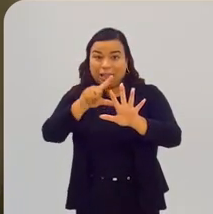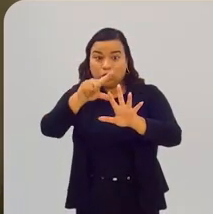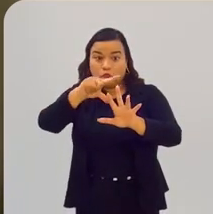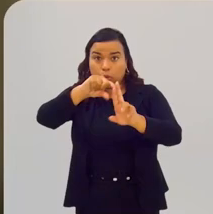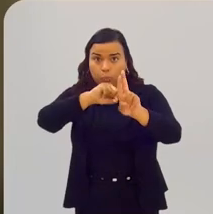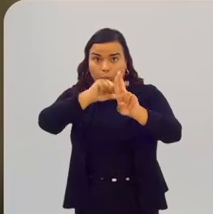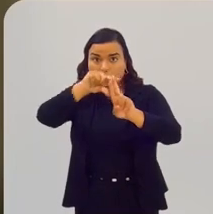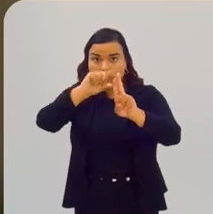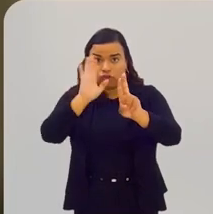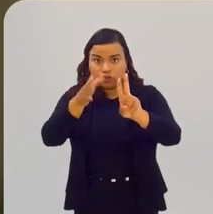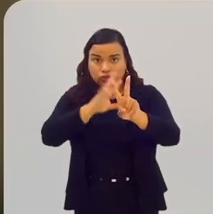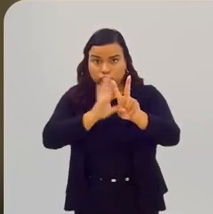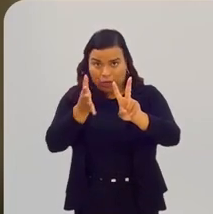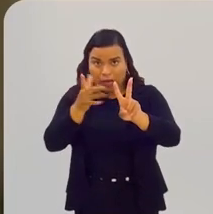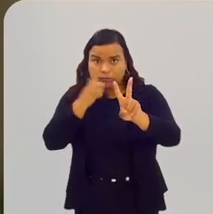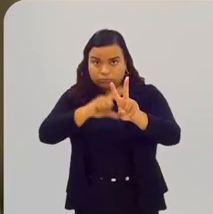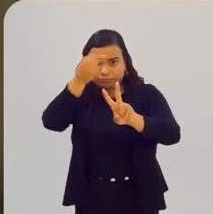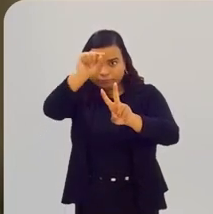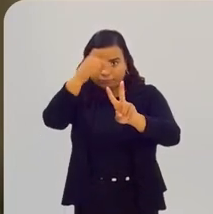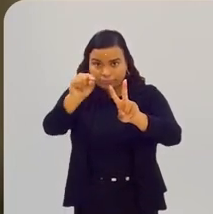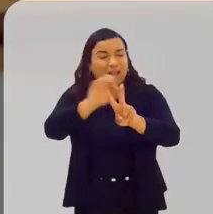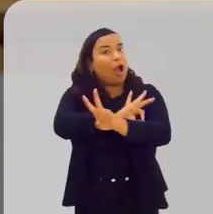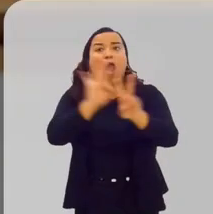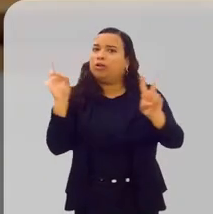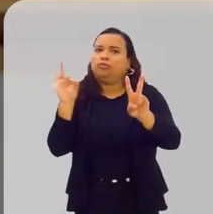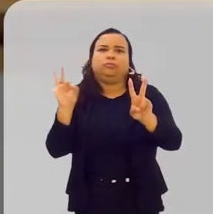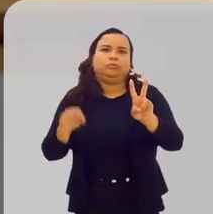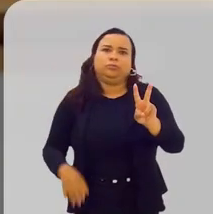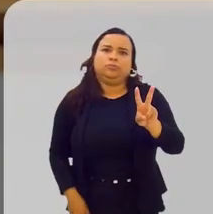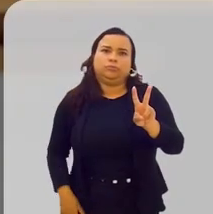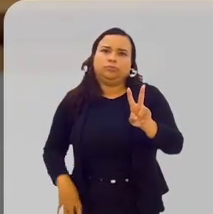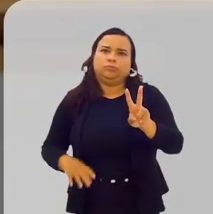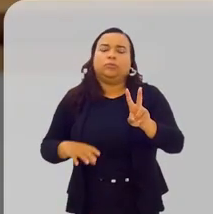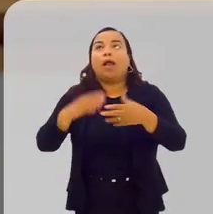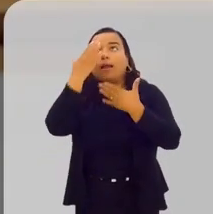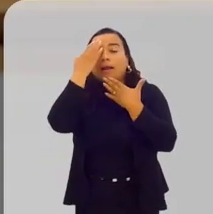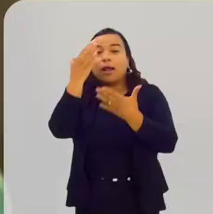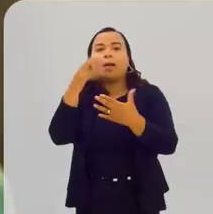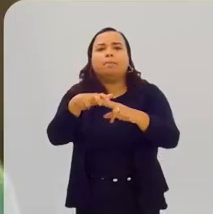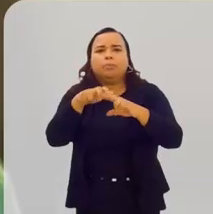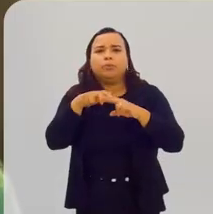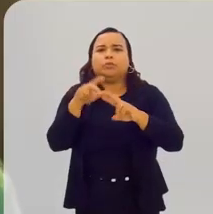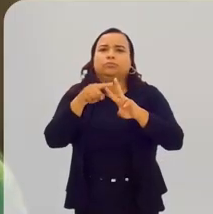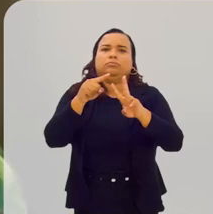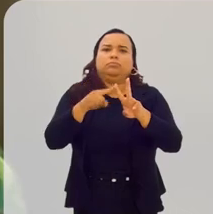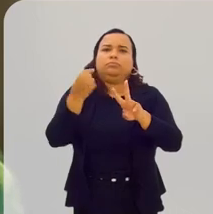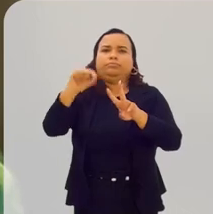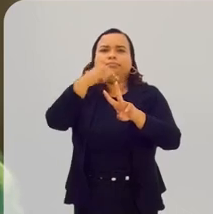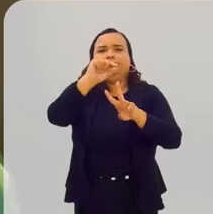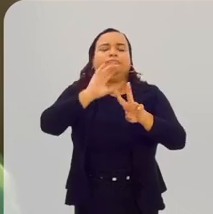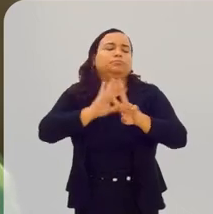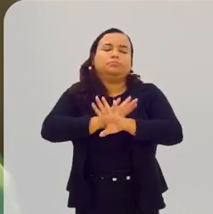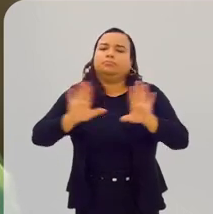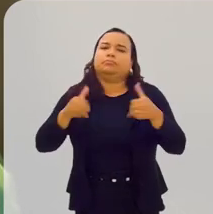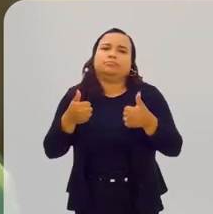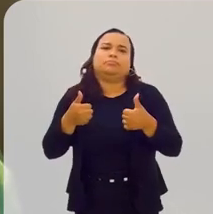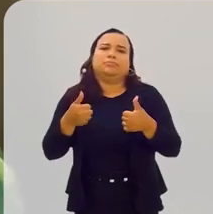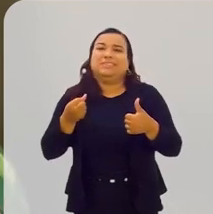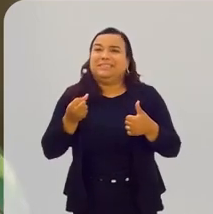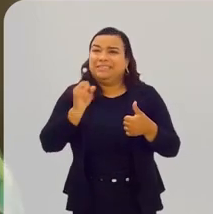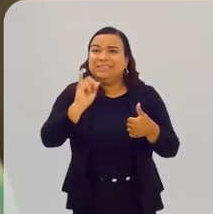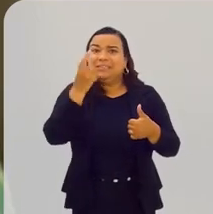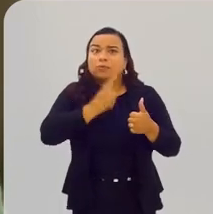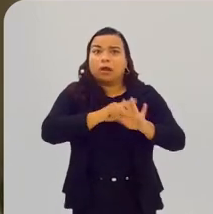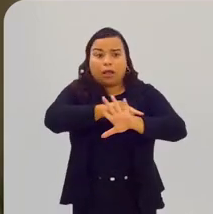duas tá ótimo coloca ele no final agradece por aquilo que você fez no final do dia